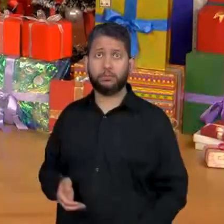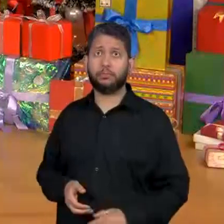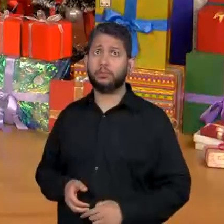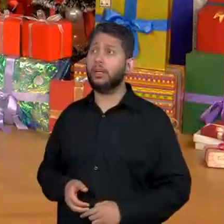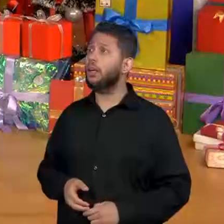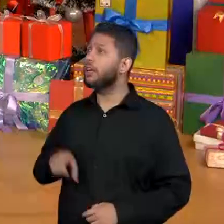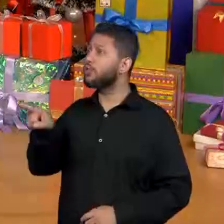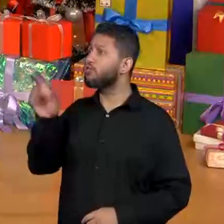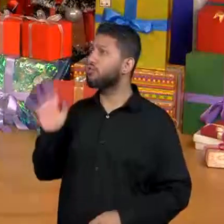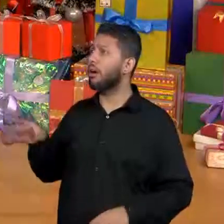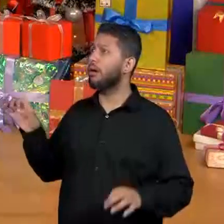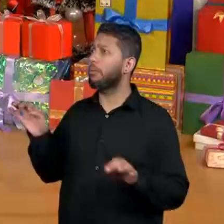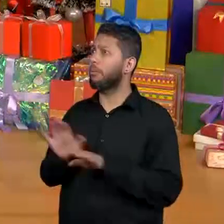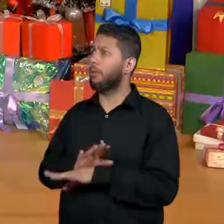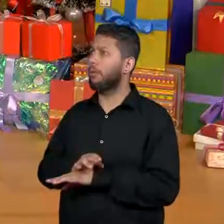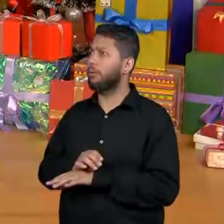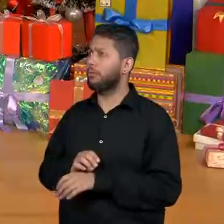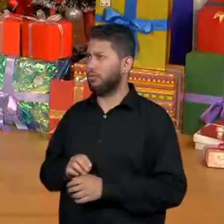daqui você já fez